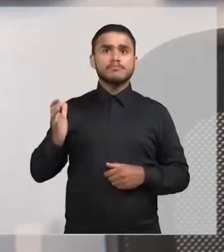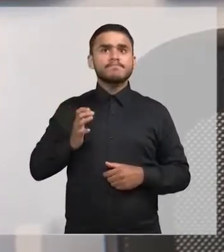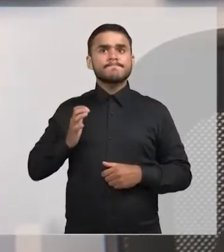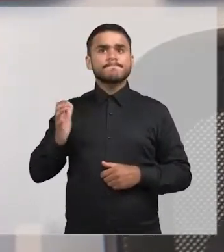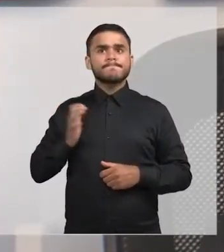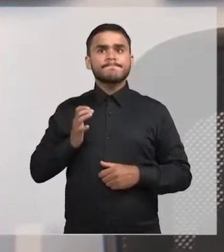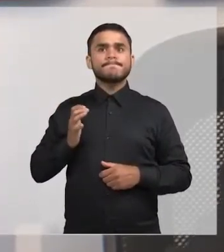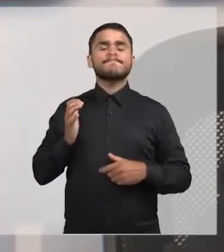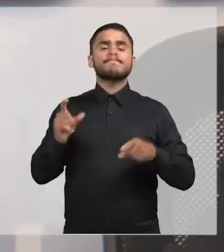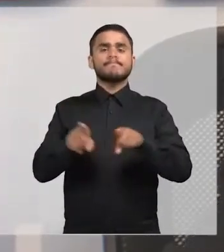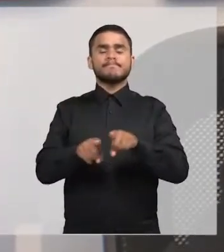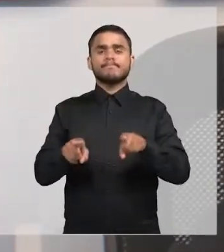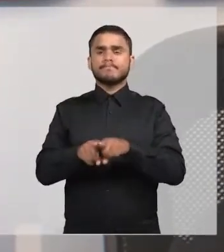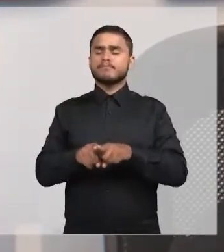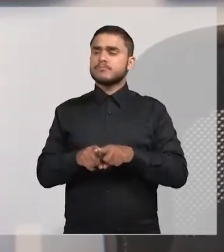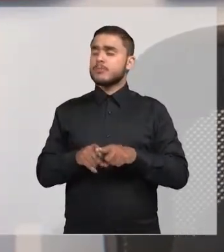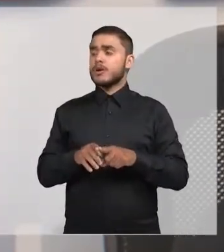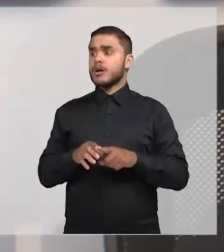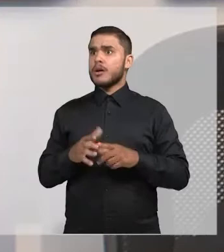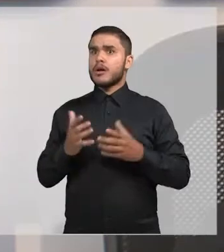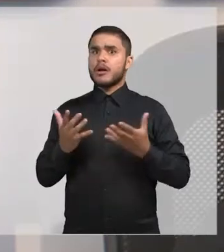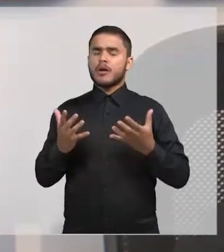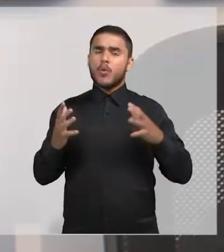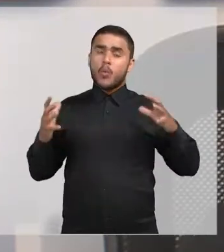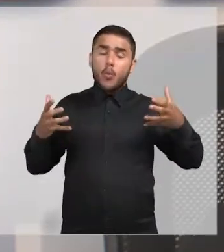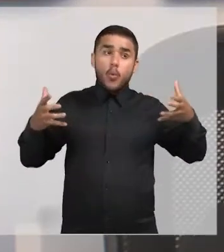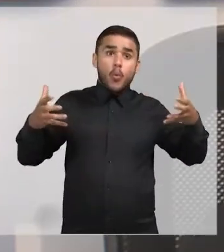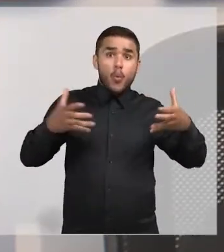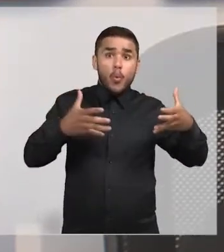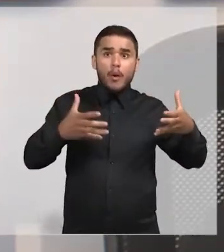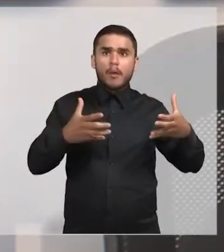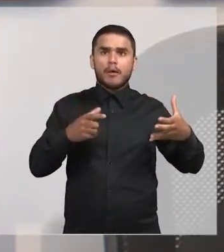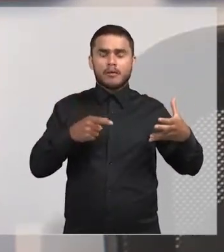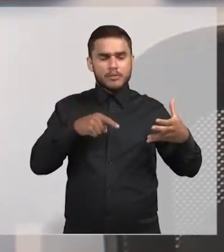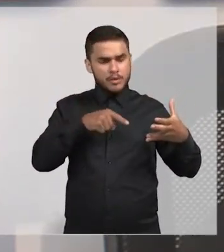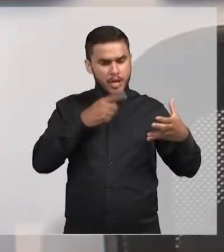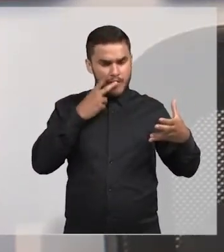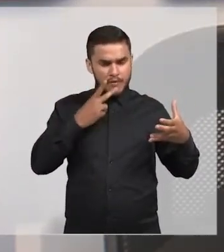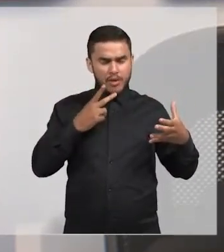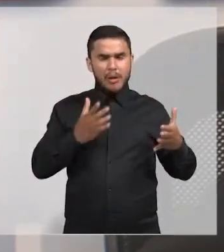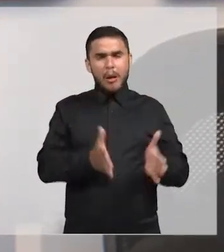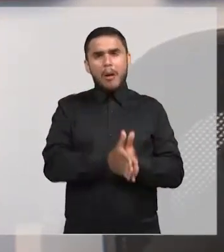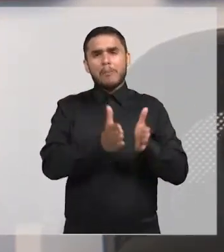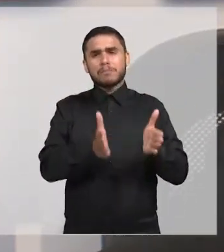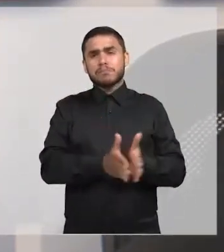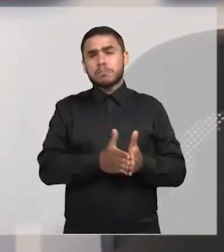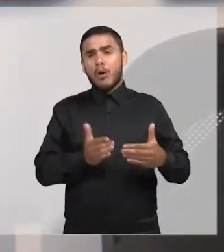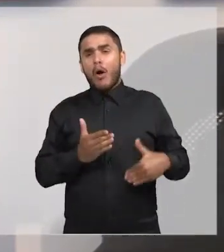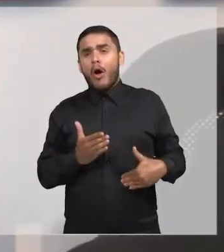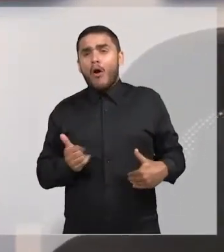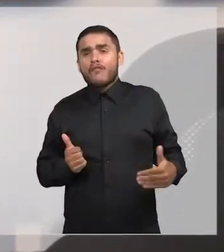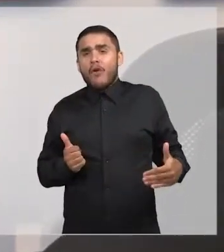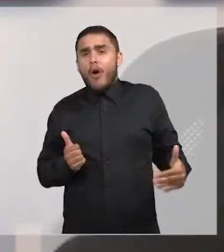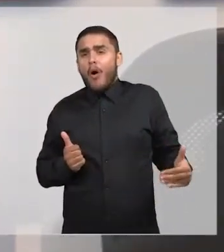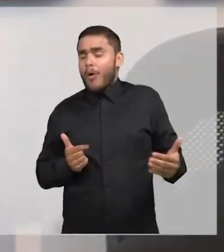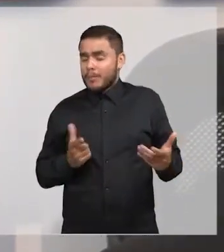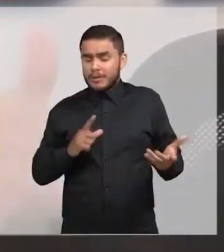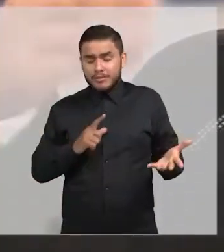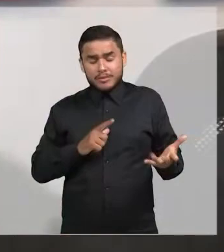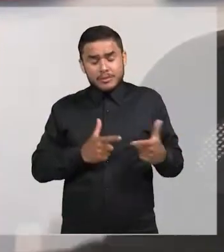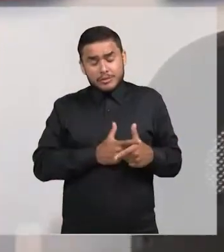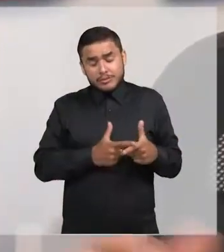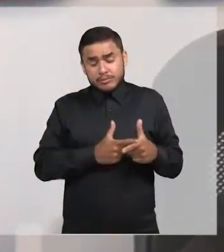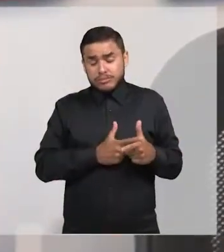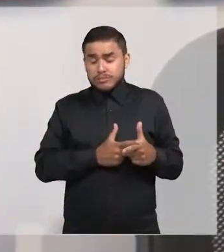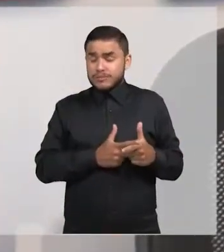e uma população enorme que se aproxima da linha da miséria e uma outra população bem grande também